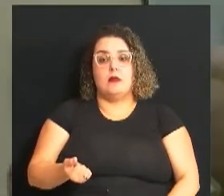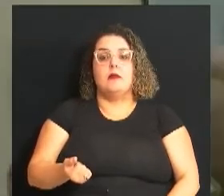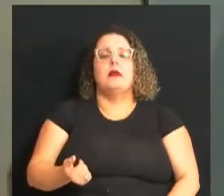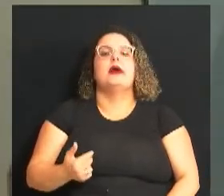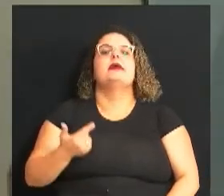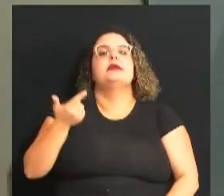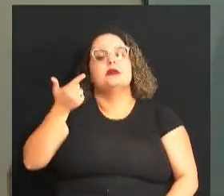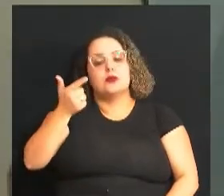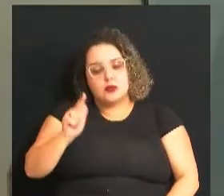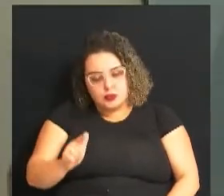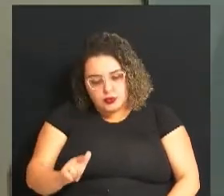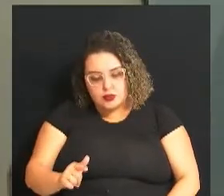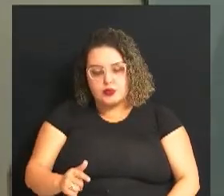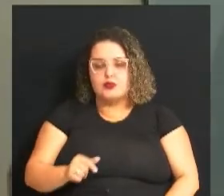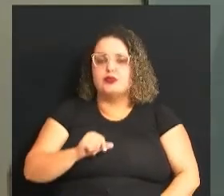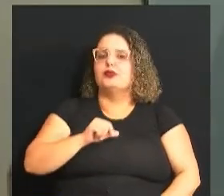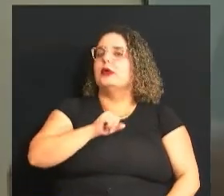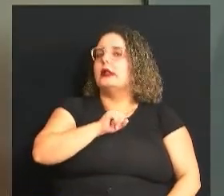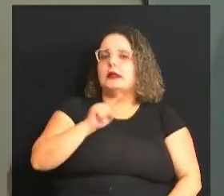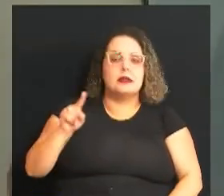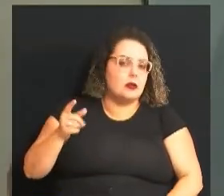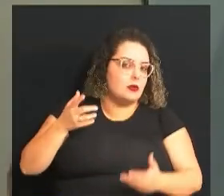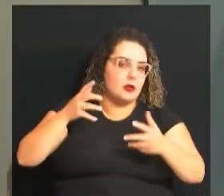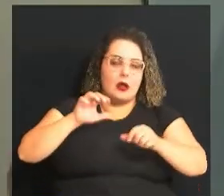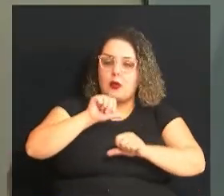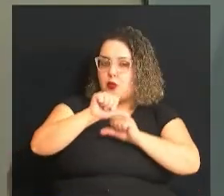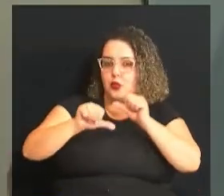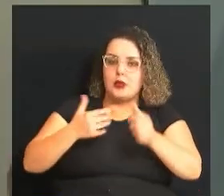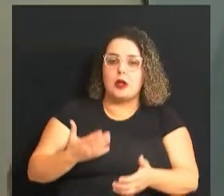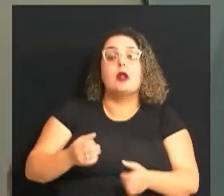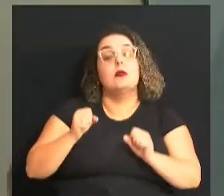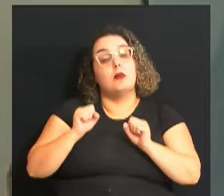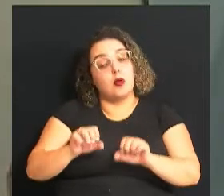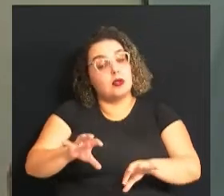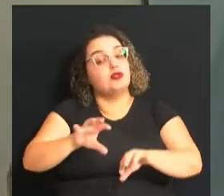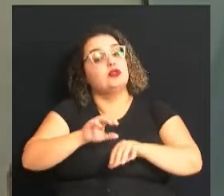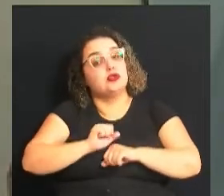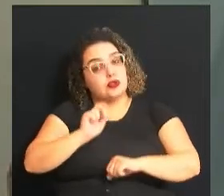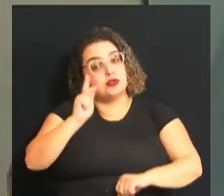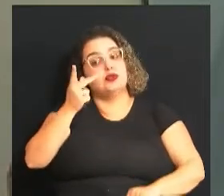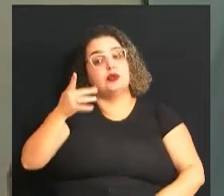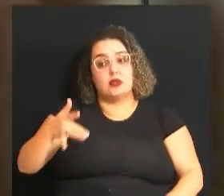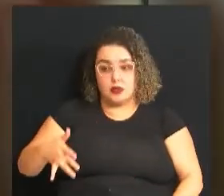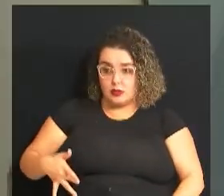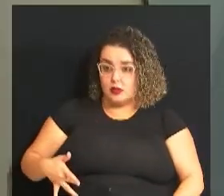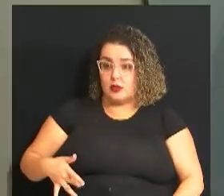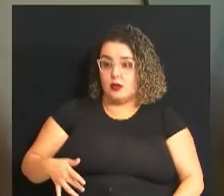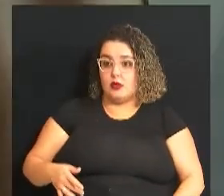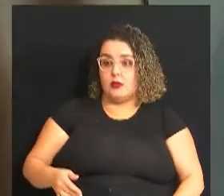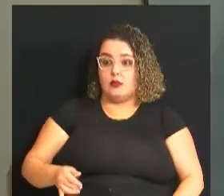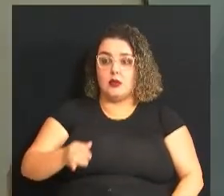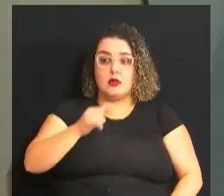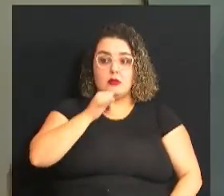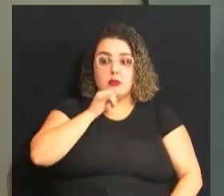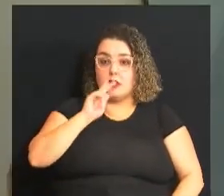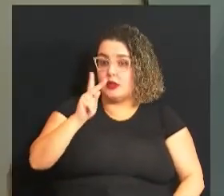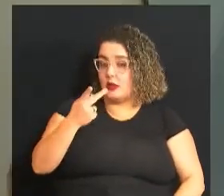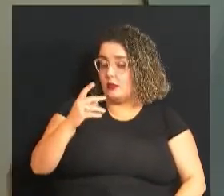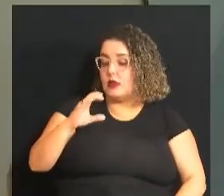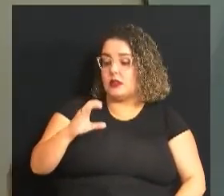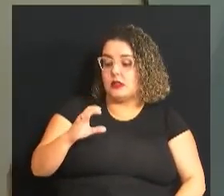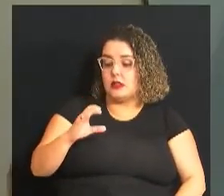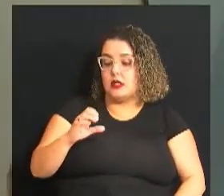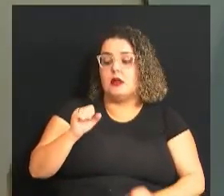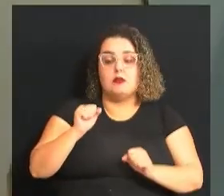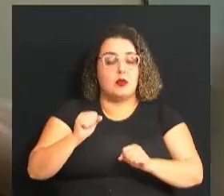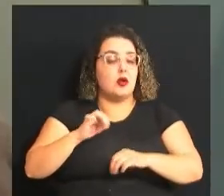pode readquirir alguns tipos de hepatites, né? Como a hepatite por vírus C, ele pode curar aquele vírus